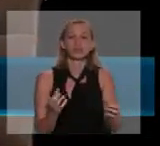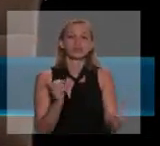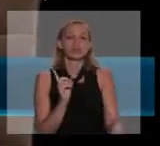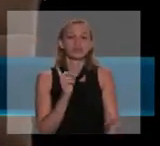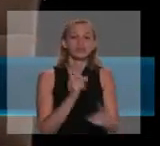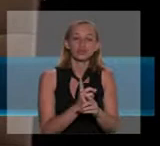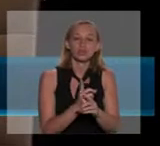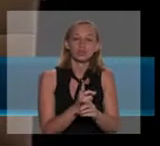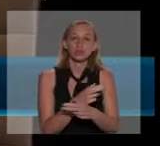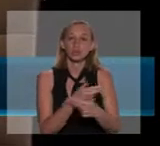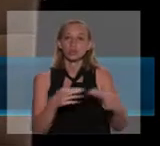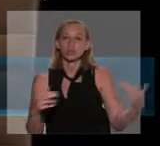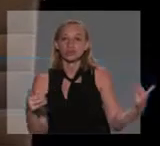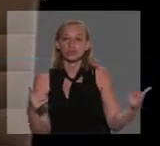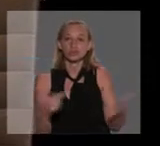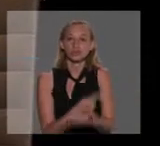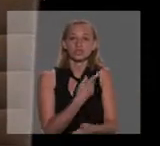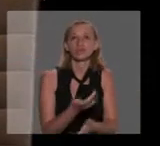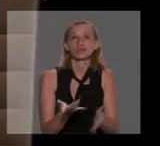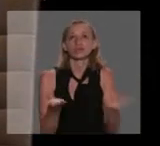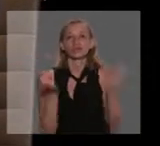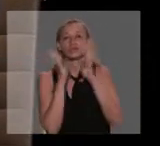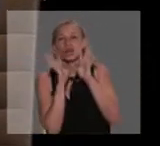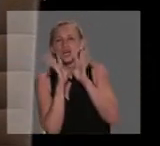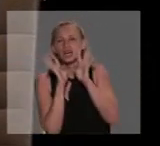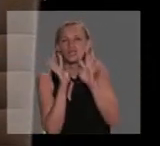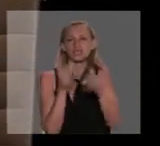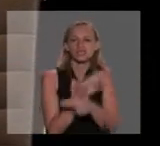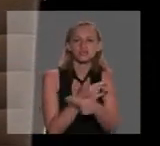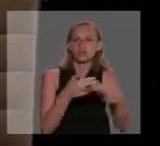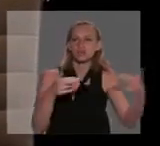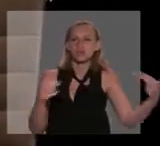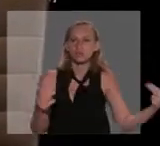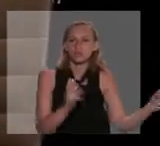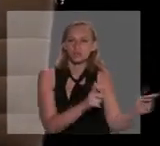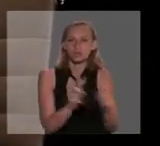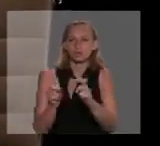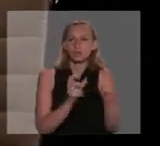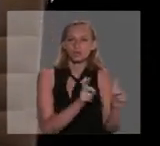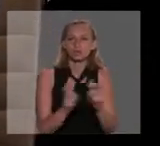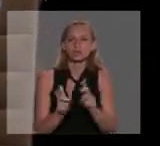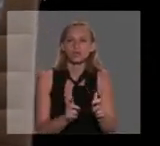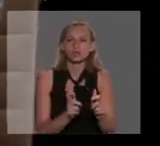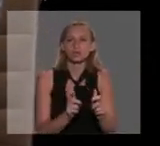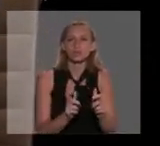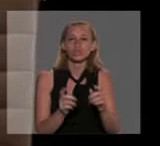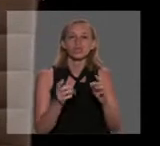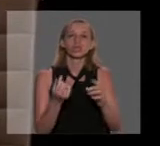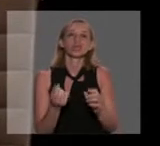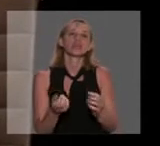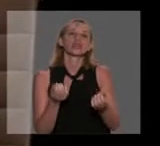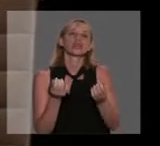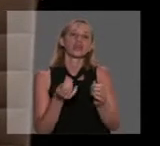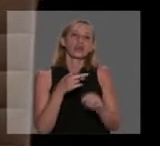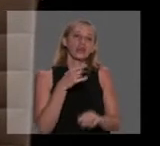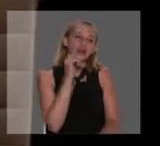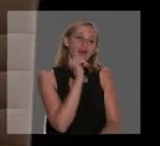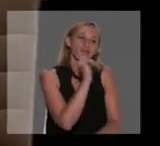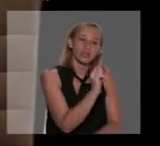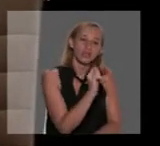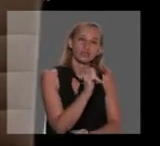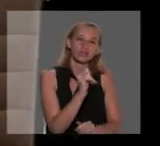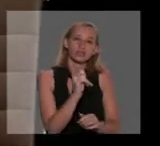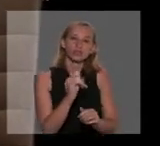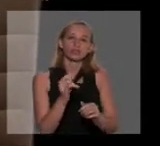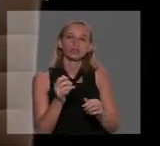encontraram protagonismo nas plataformas digitais. São blogs, sites, portais, youtubers que problematizam e denunciam o